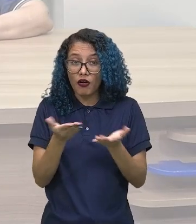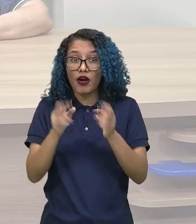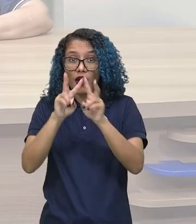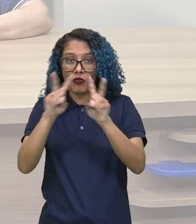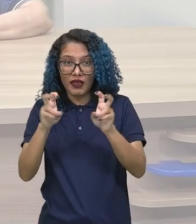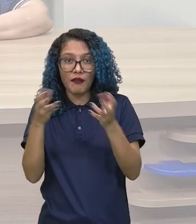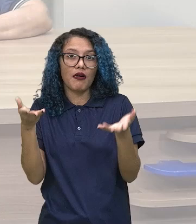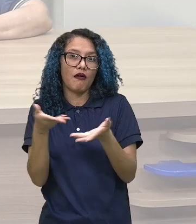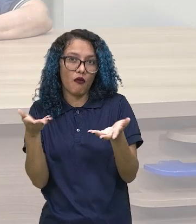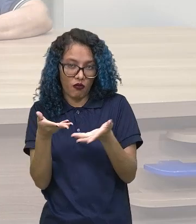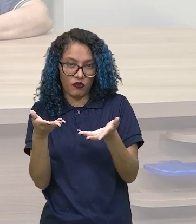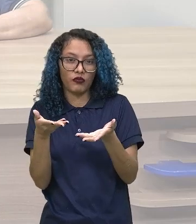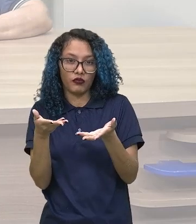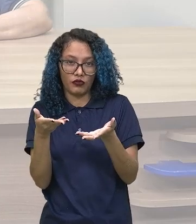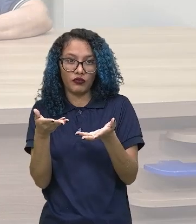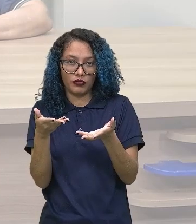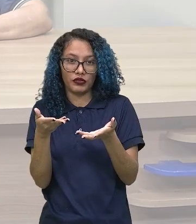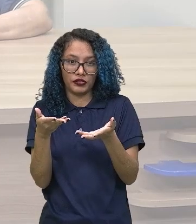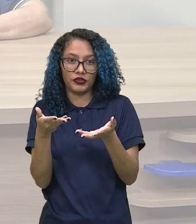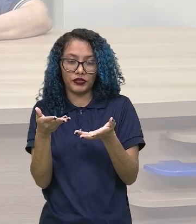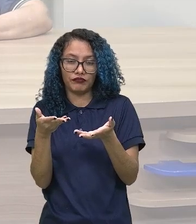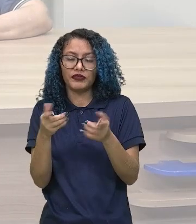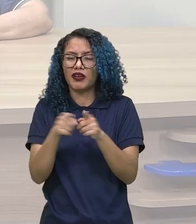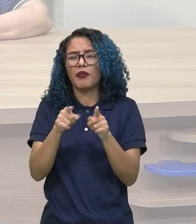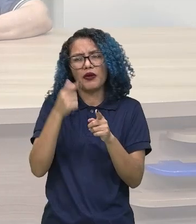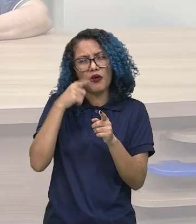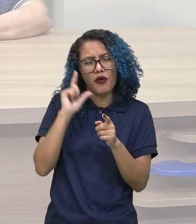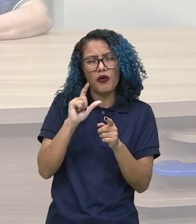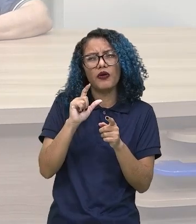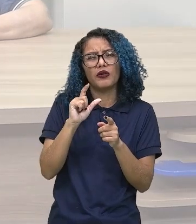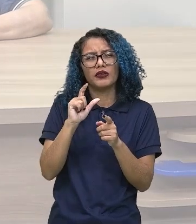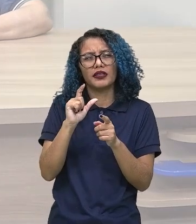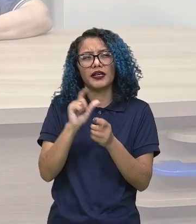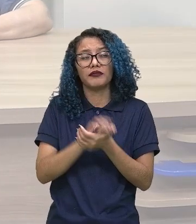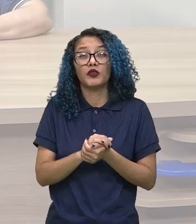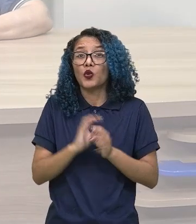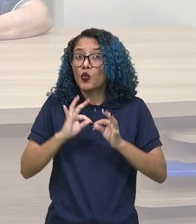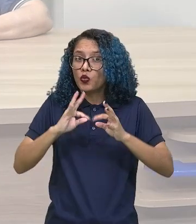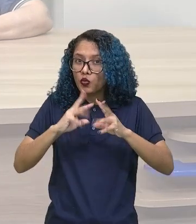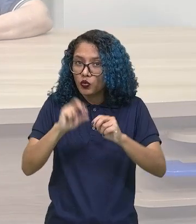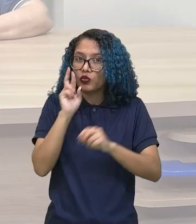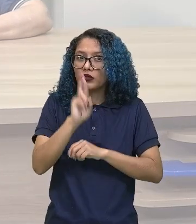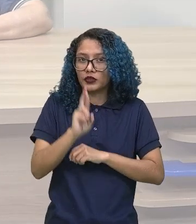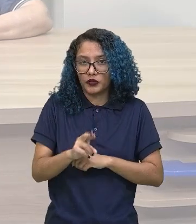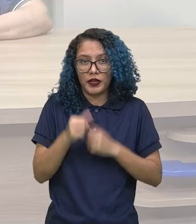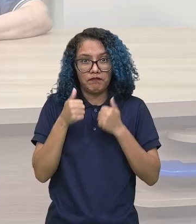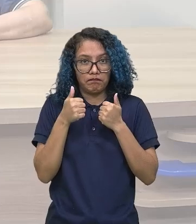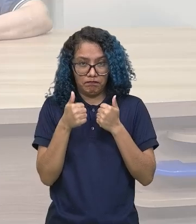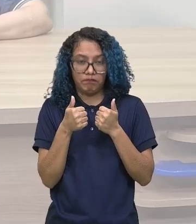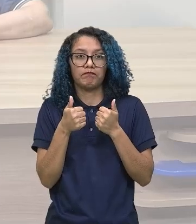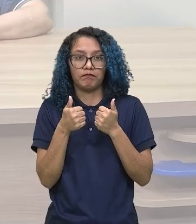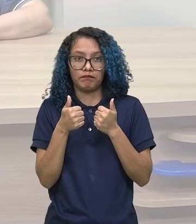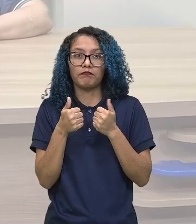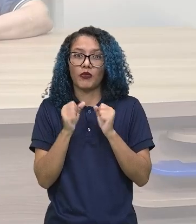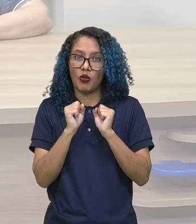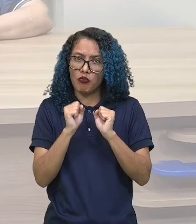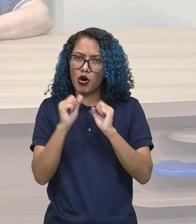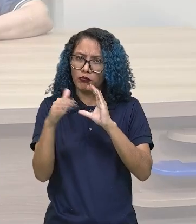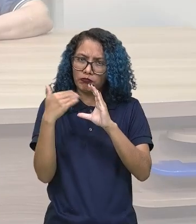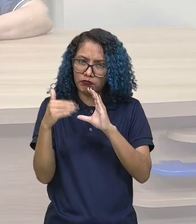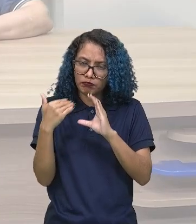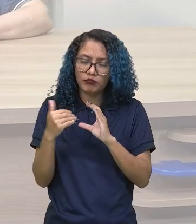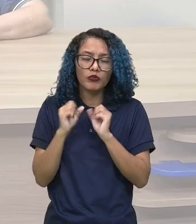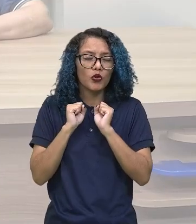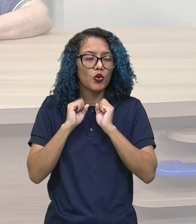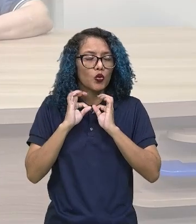de hoje e os temas de ontem, o que ainda ficou pendente, nós não queremos deixá-los sem respostas, tá bom? Então, podem também estar trazendo,